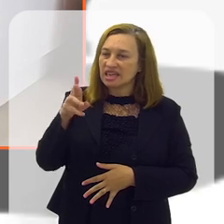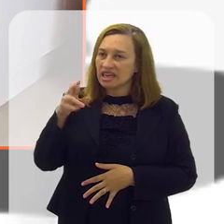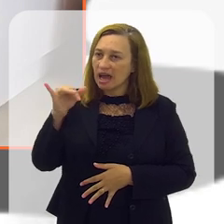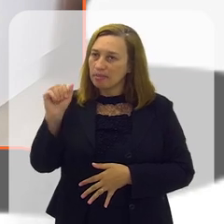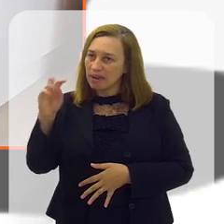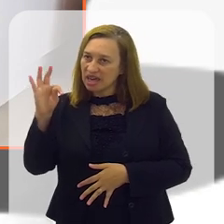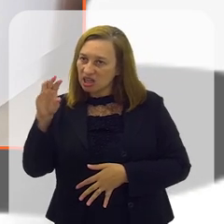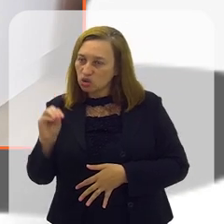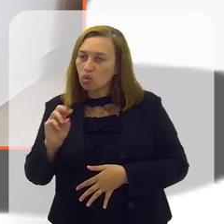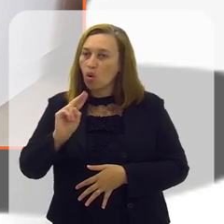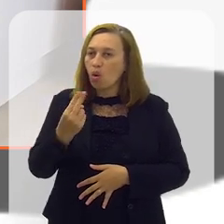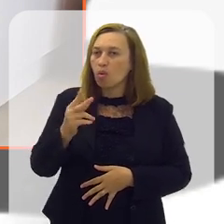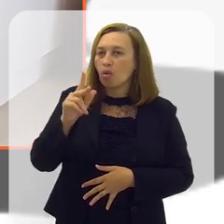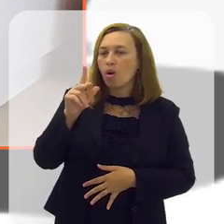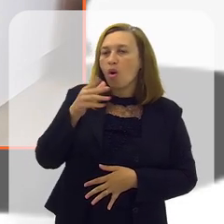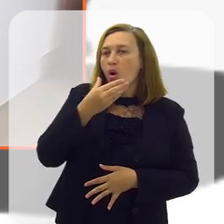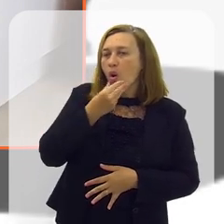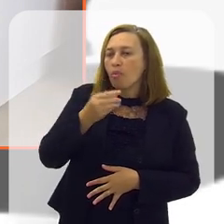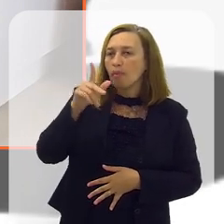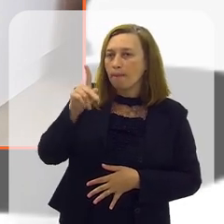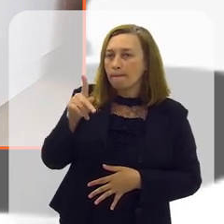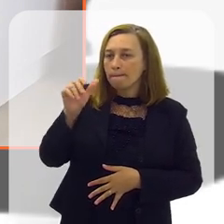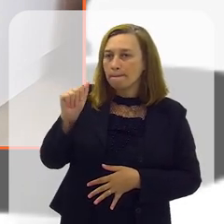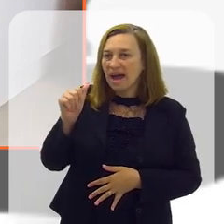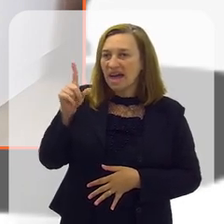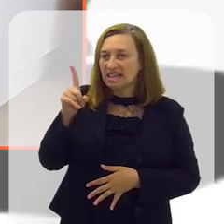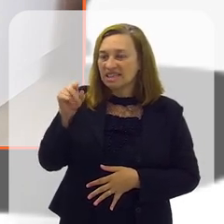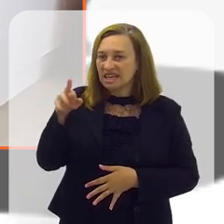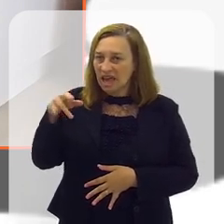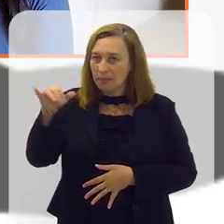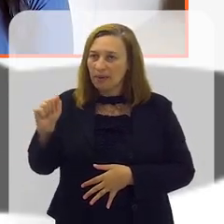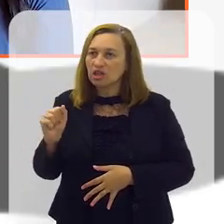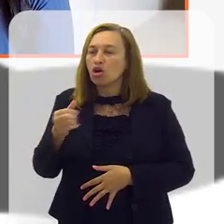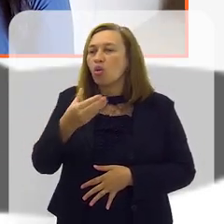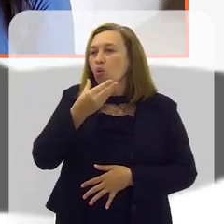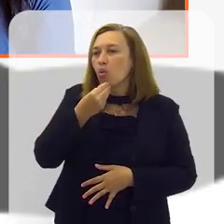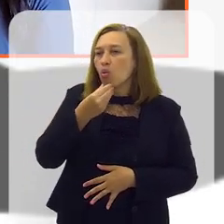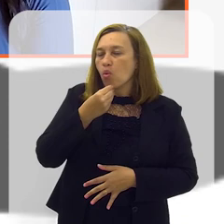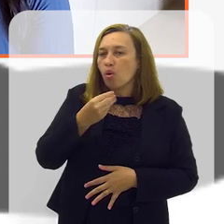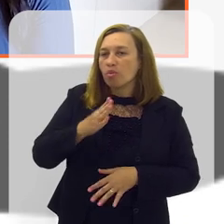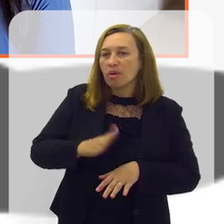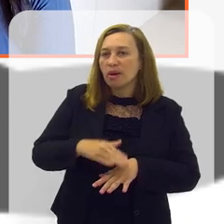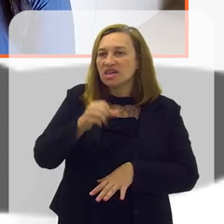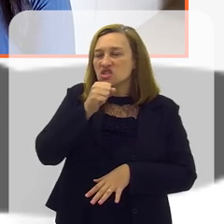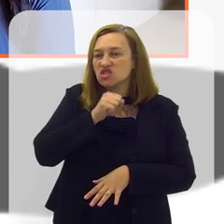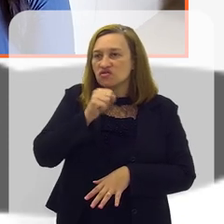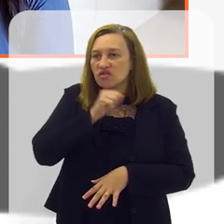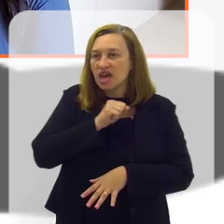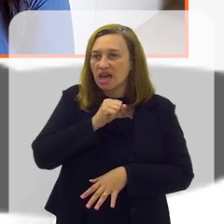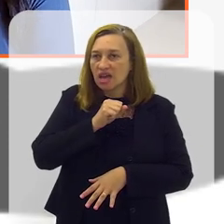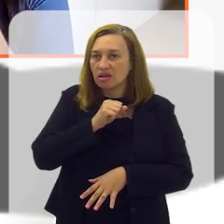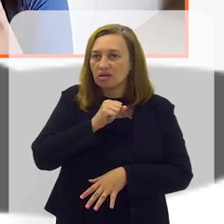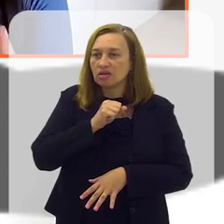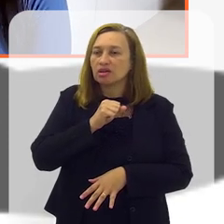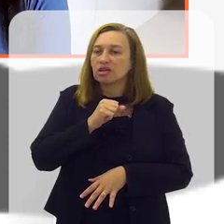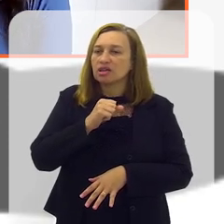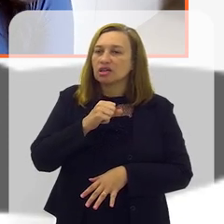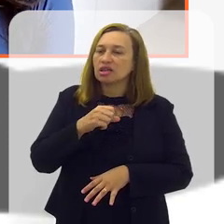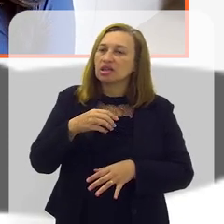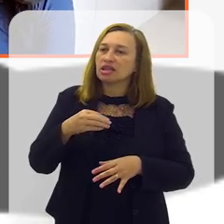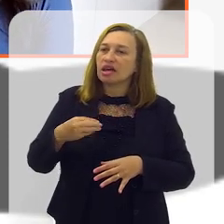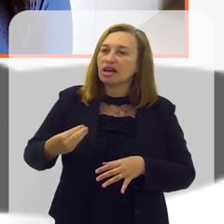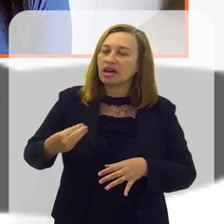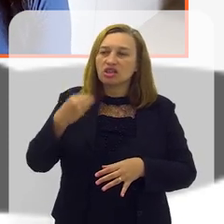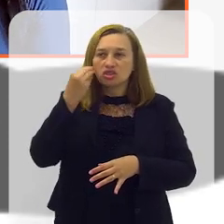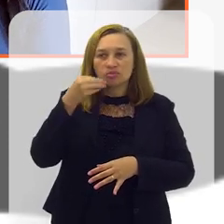homem de apadrinhamento, por alguém mais antigo que está em recuperação, em sobriedade, sobre como